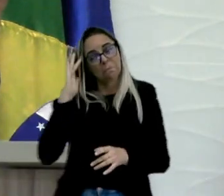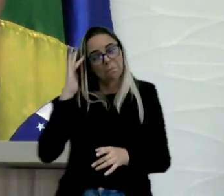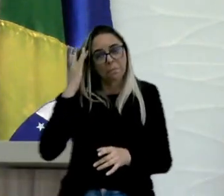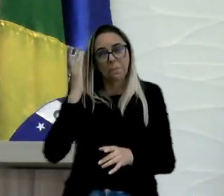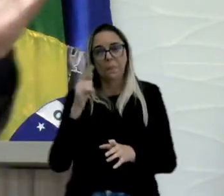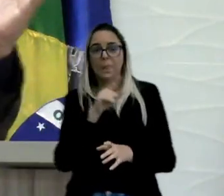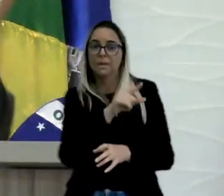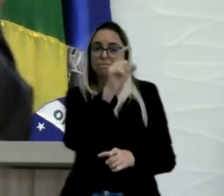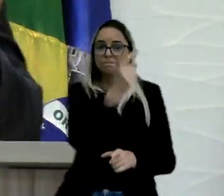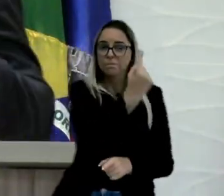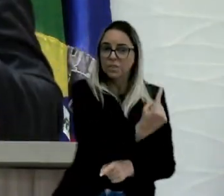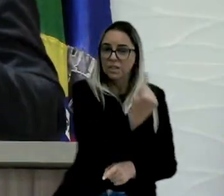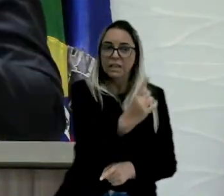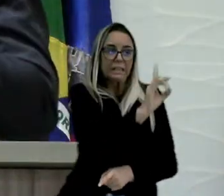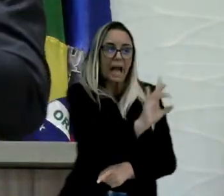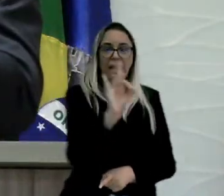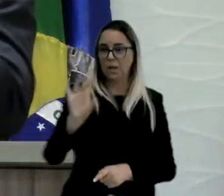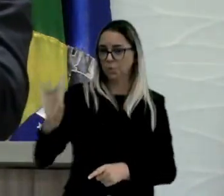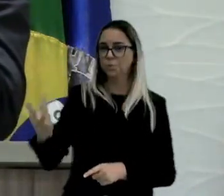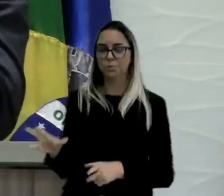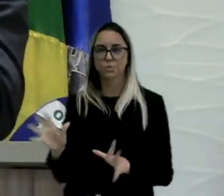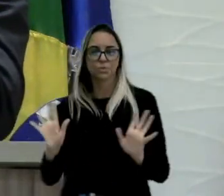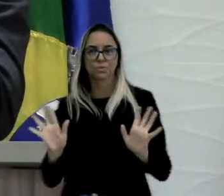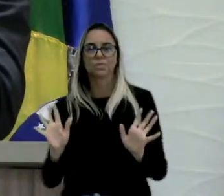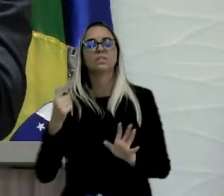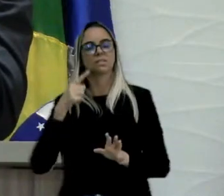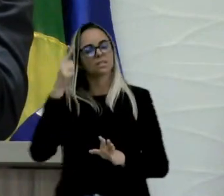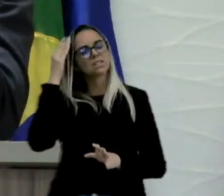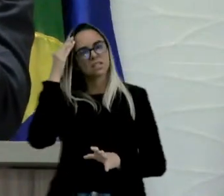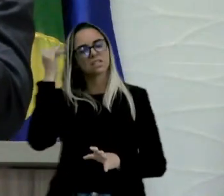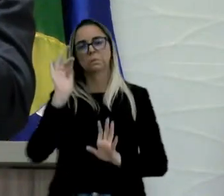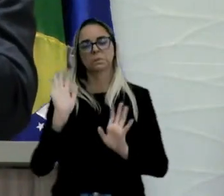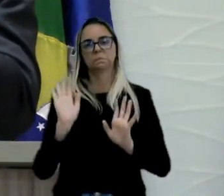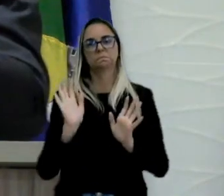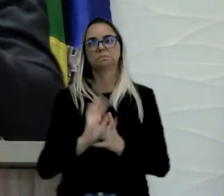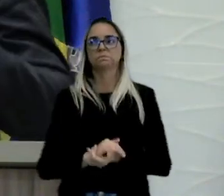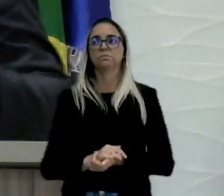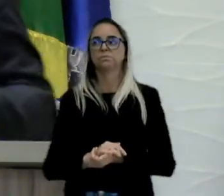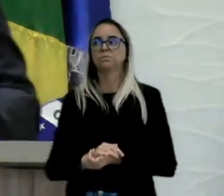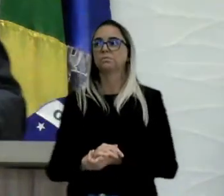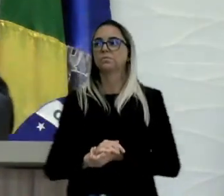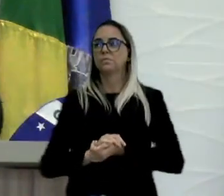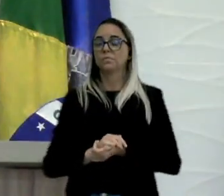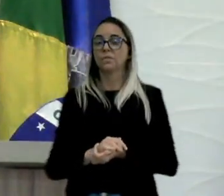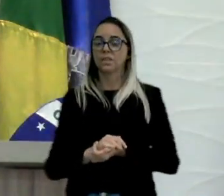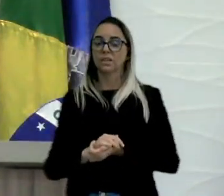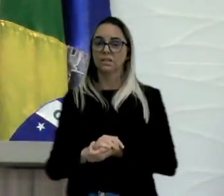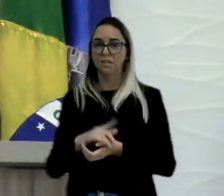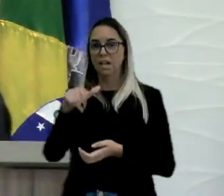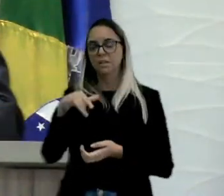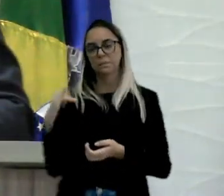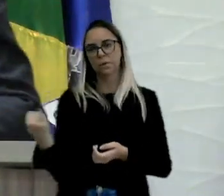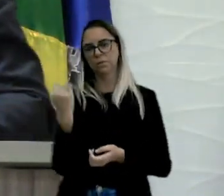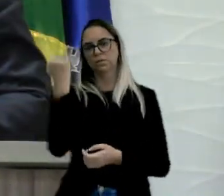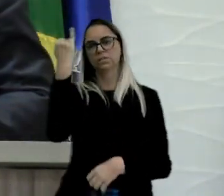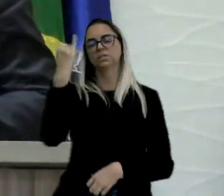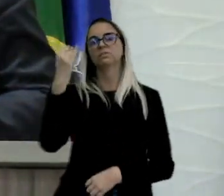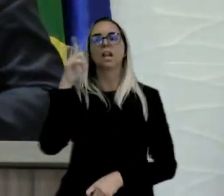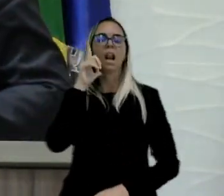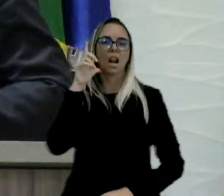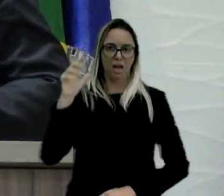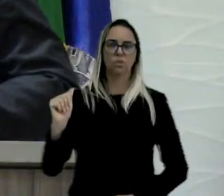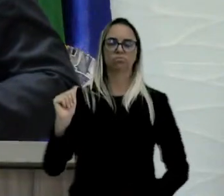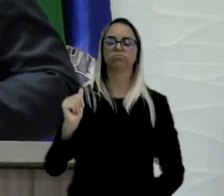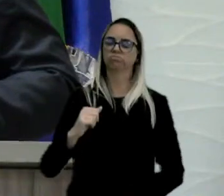né Cada um tem um entendimento então é pertinente Vereador Léo é muito